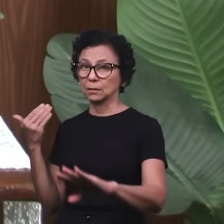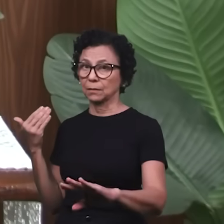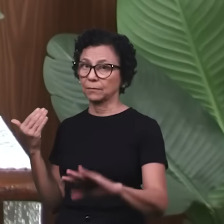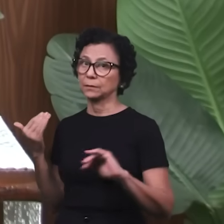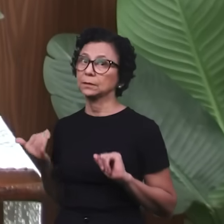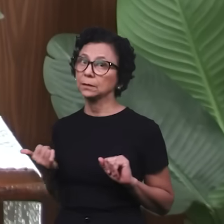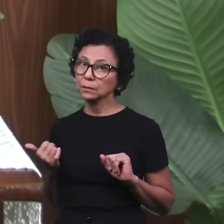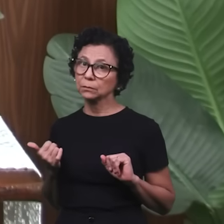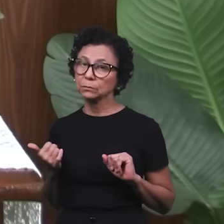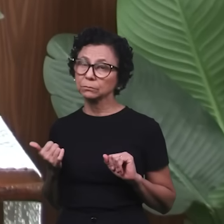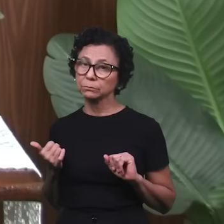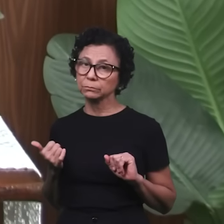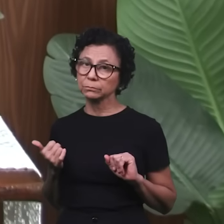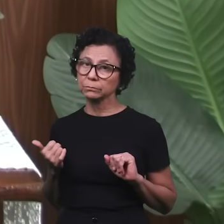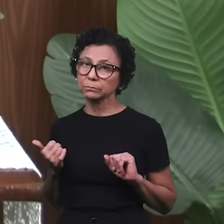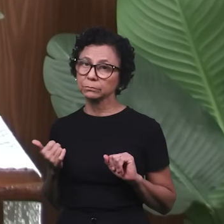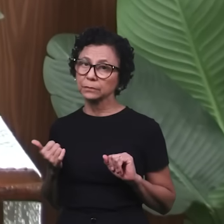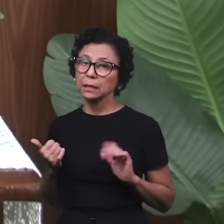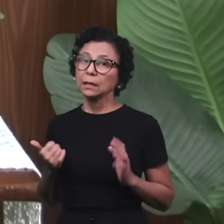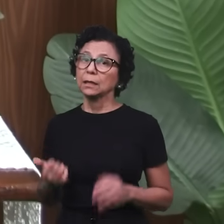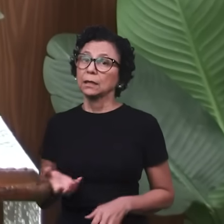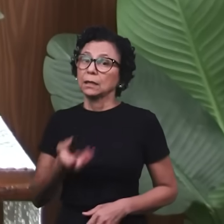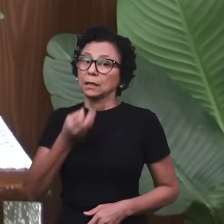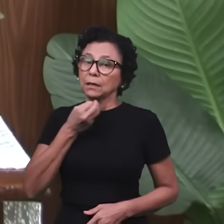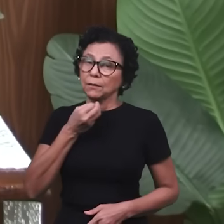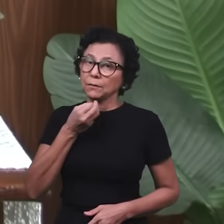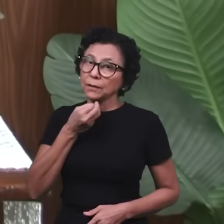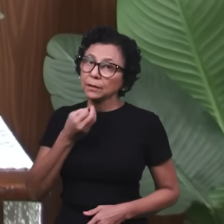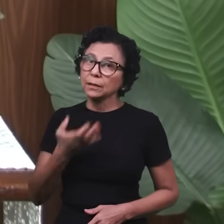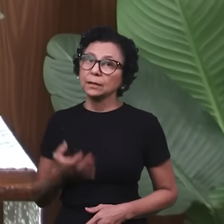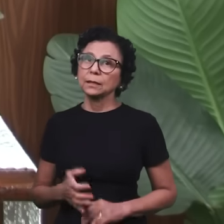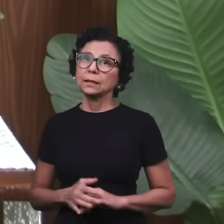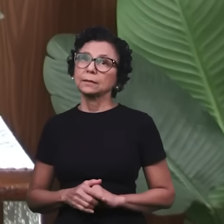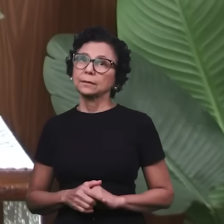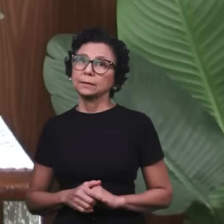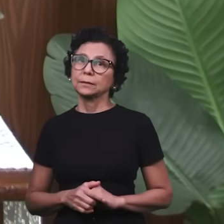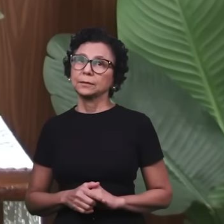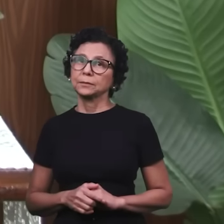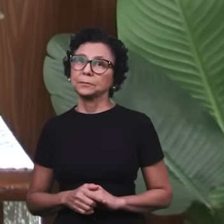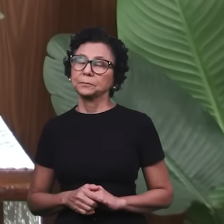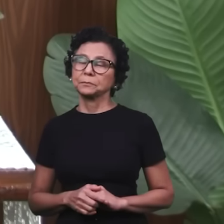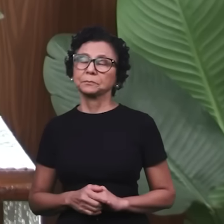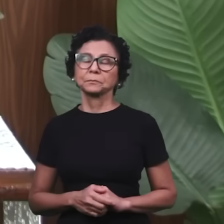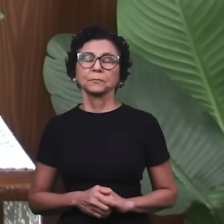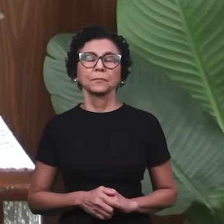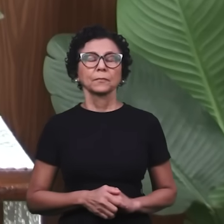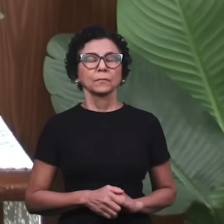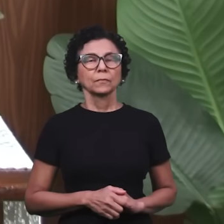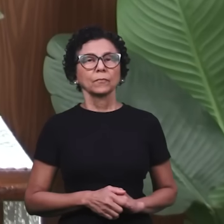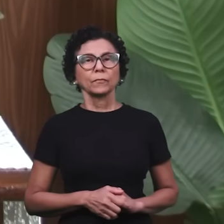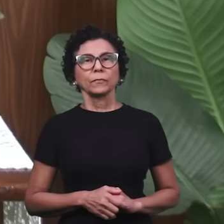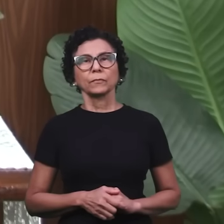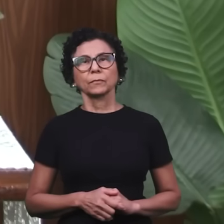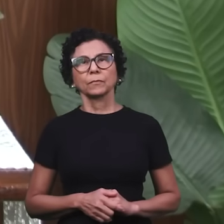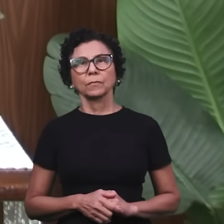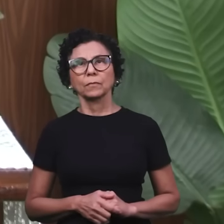isso enfraquecemos. E depois de enfraquecer vem a segunda parte aqui do verso de 1 Coríntios